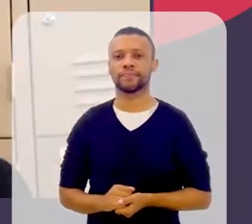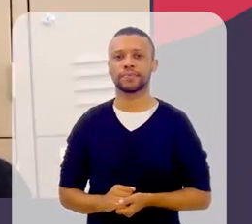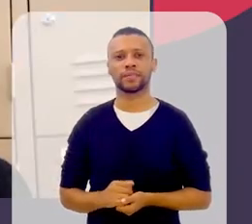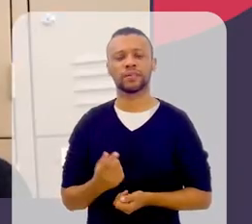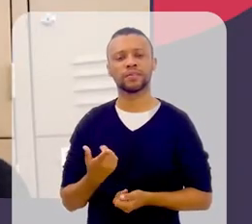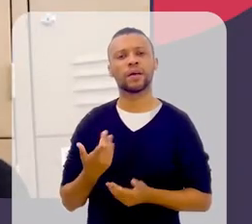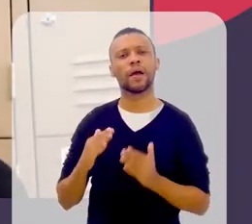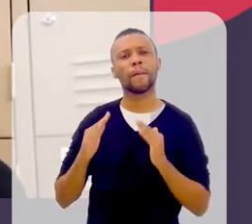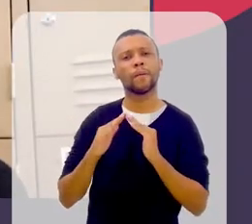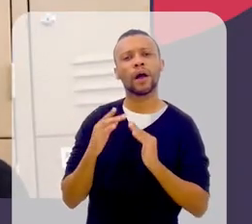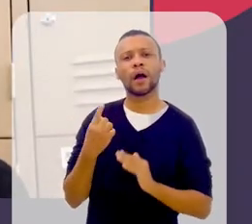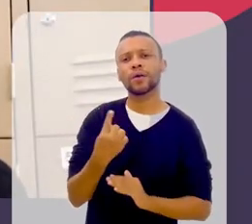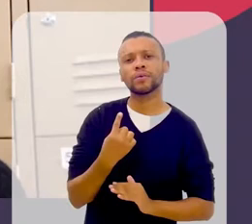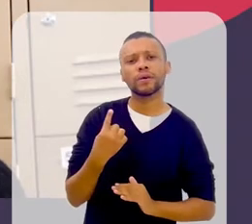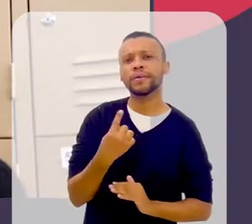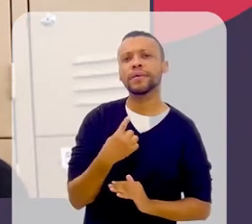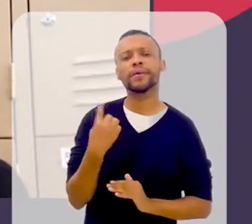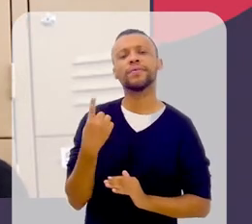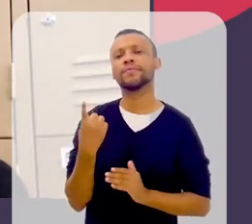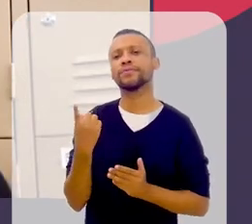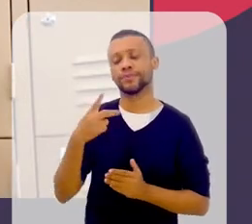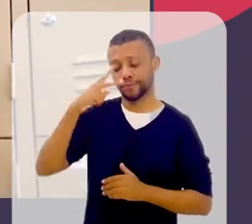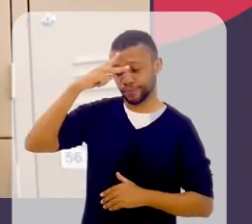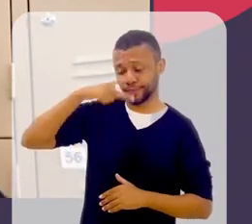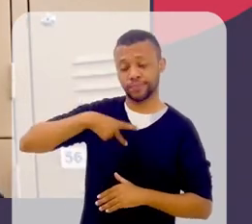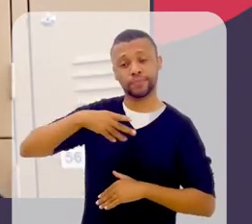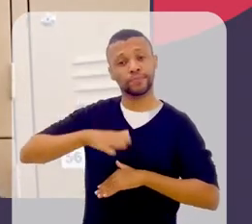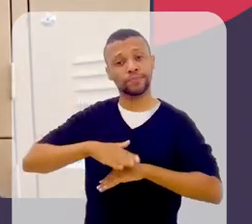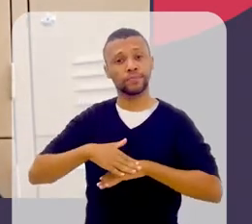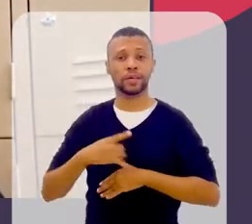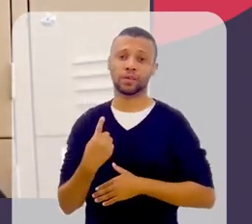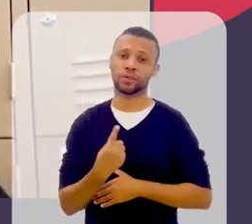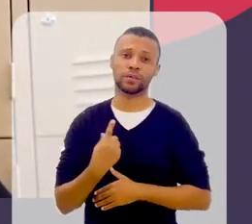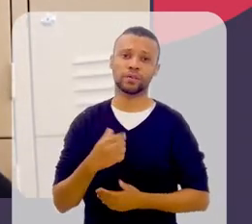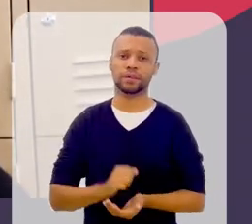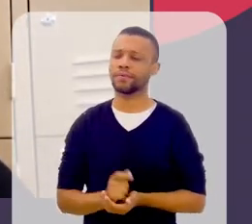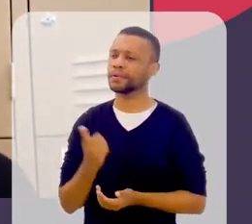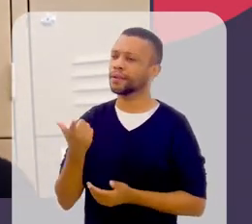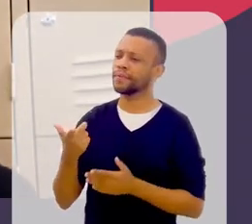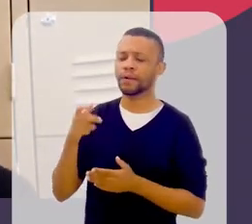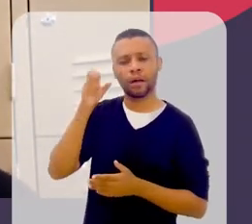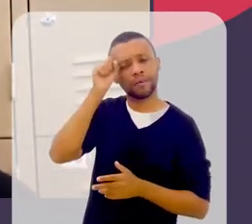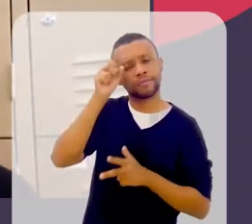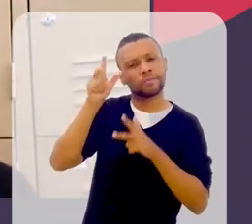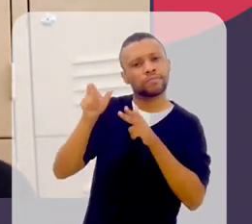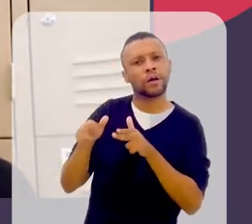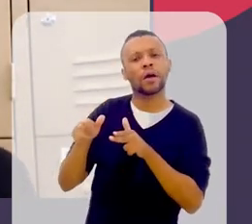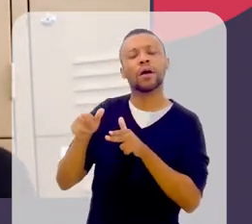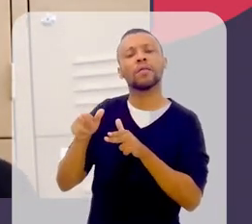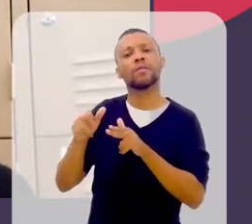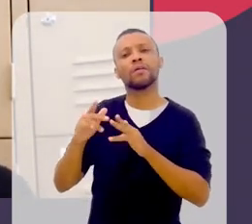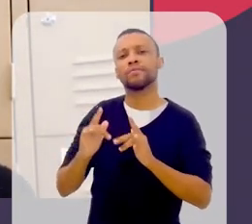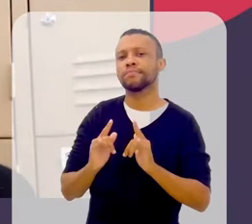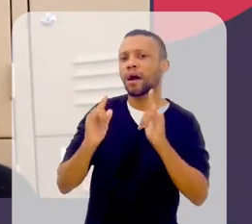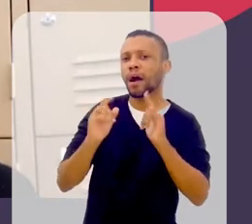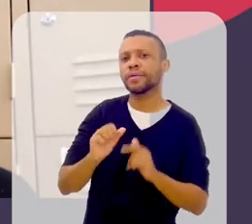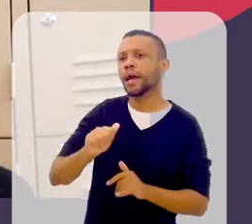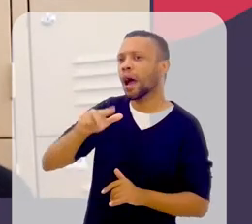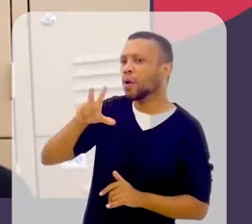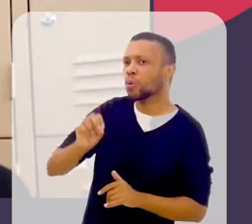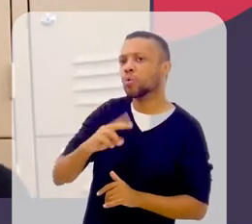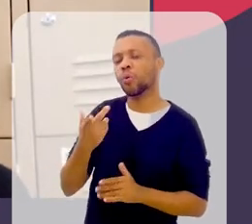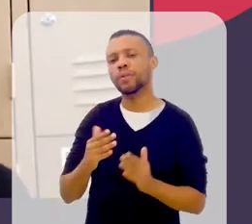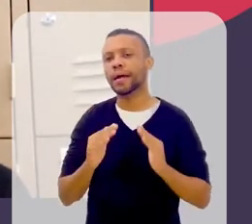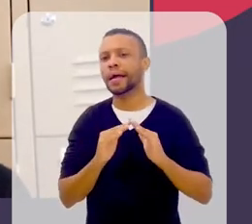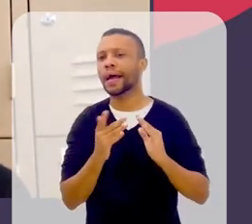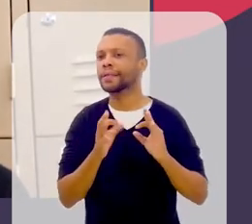De viver Entendi. sozinha, de morar sozinha, de me virar sozinha, e é isso. Você ficou em alojamento de estudante, em casa